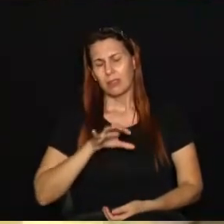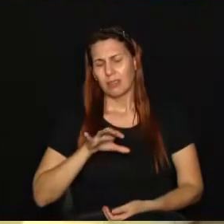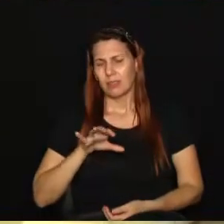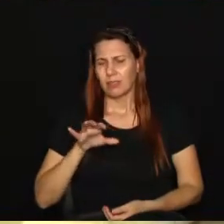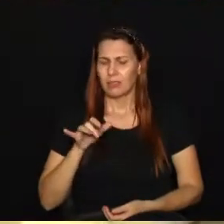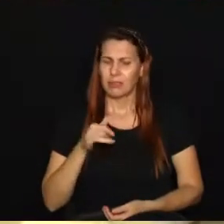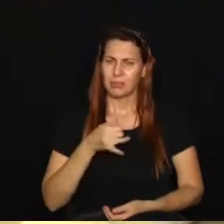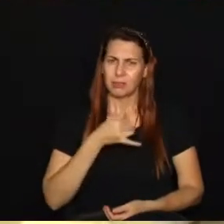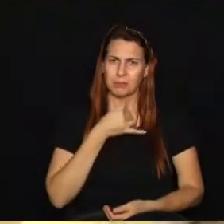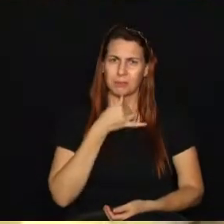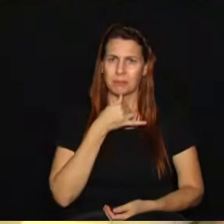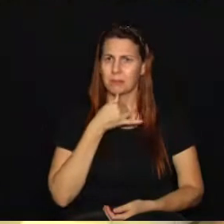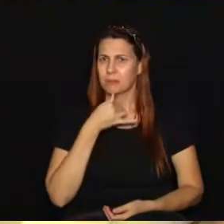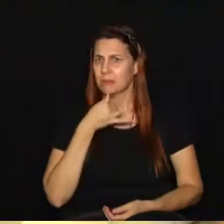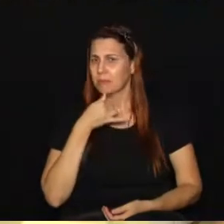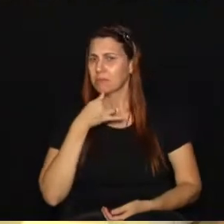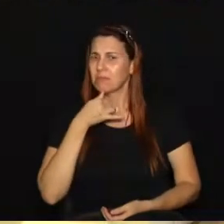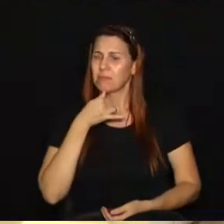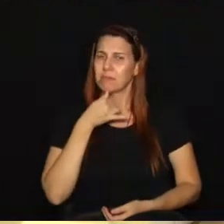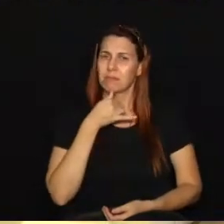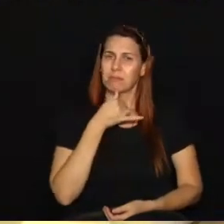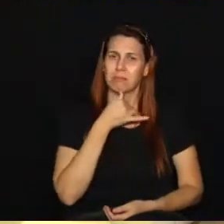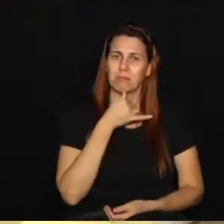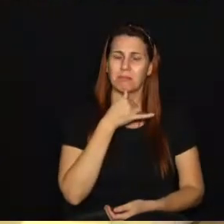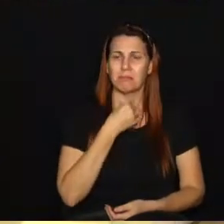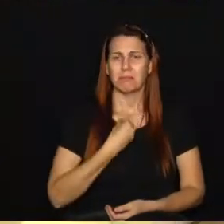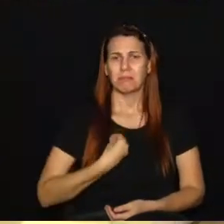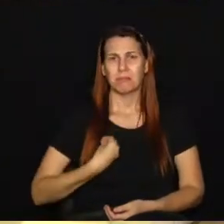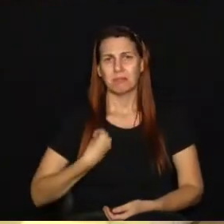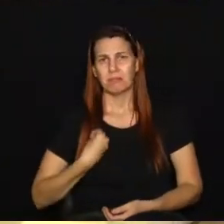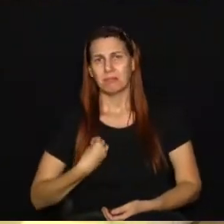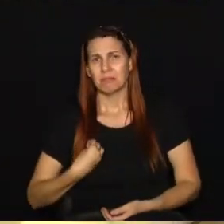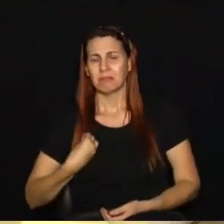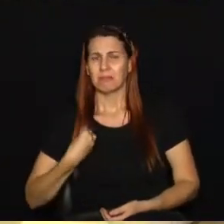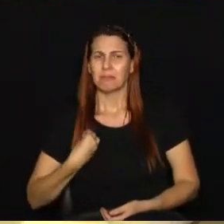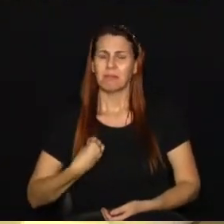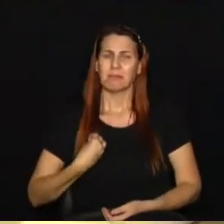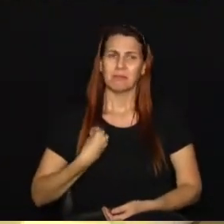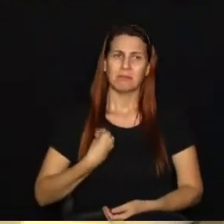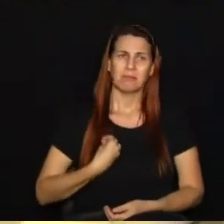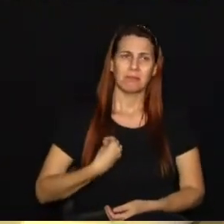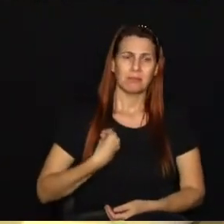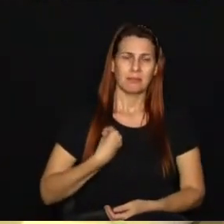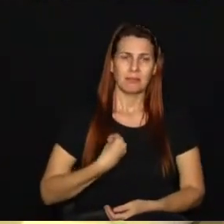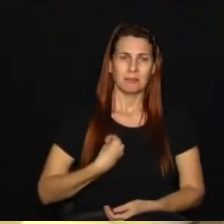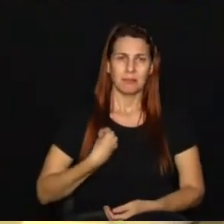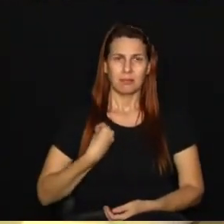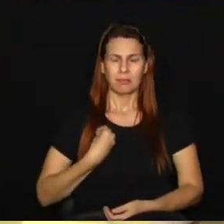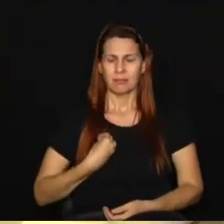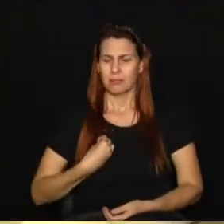termo, vivo no ermo, desde que parti.